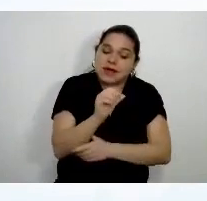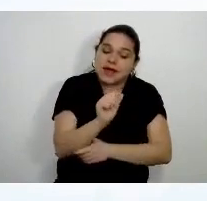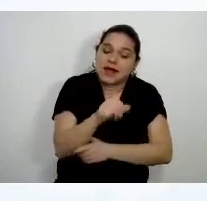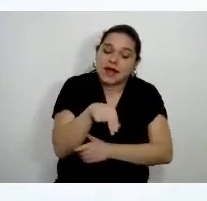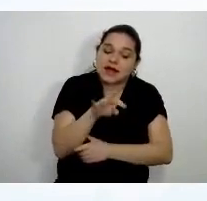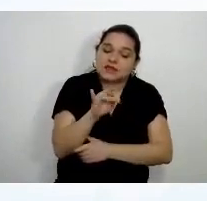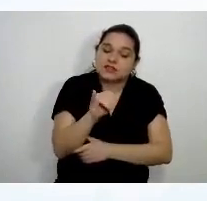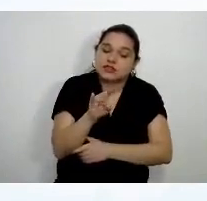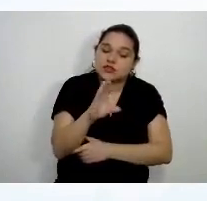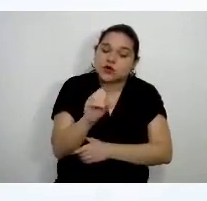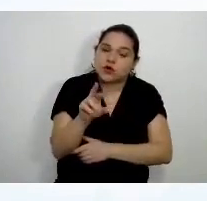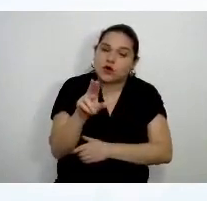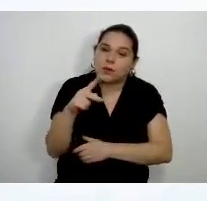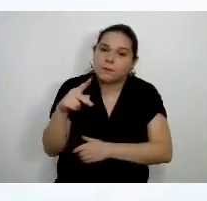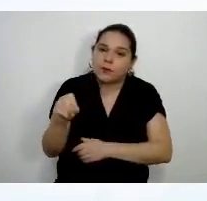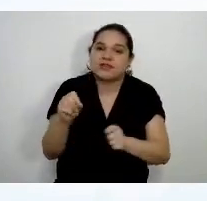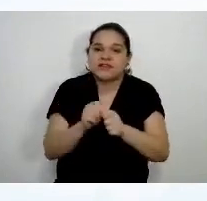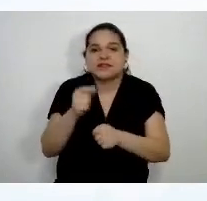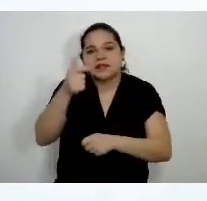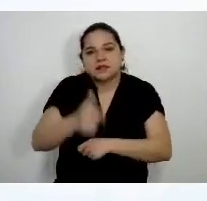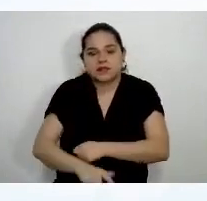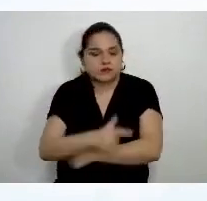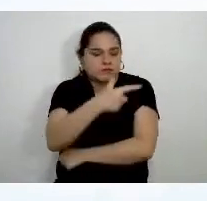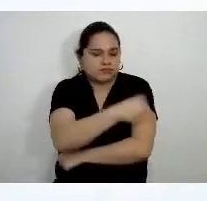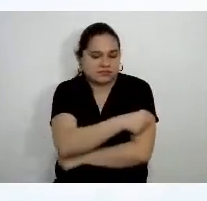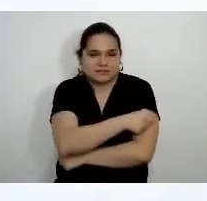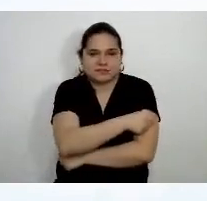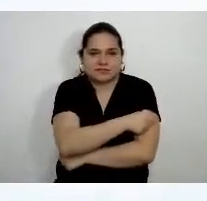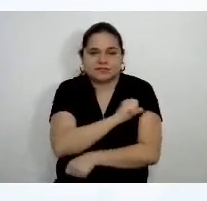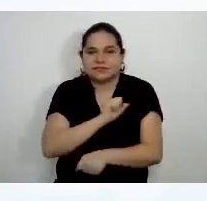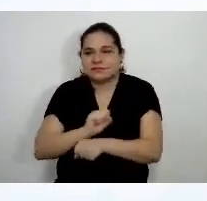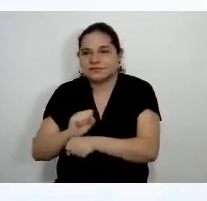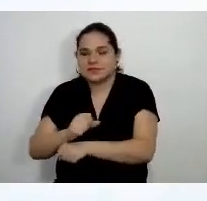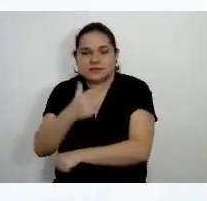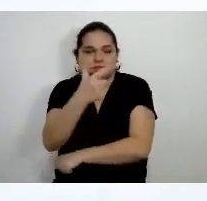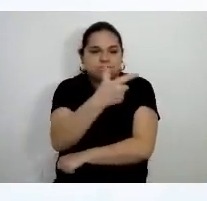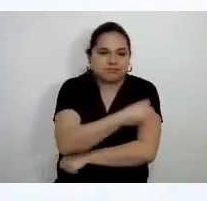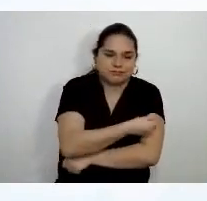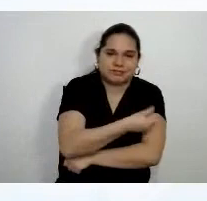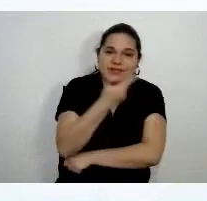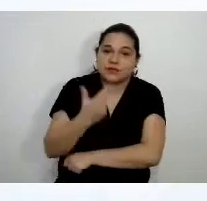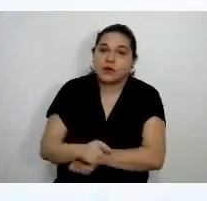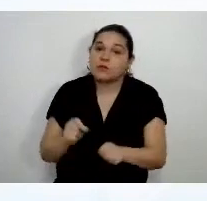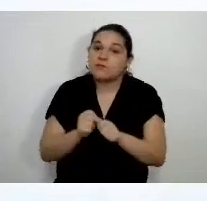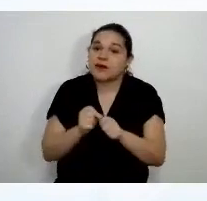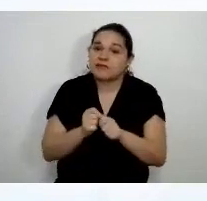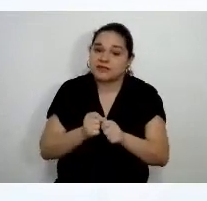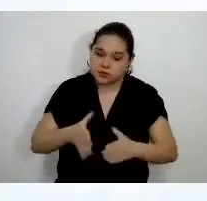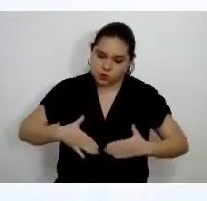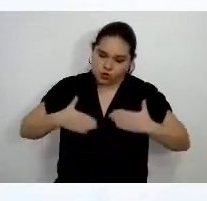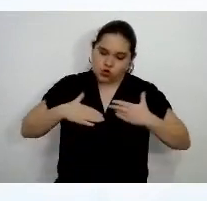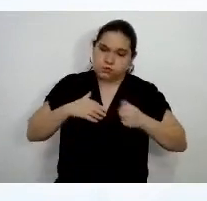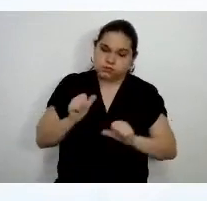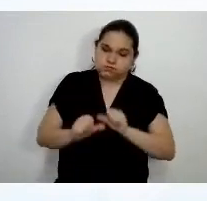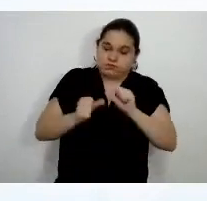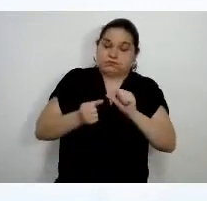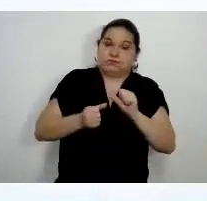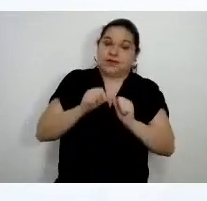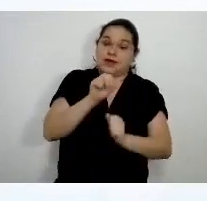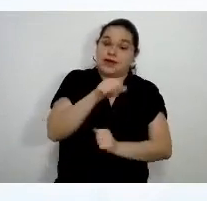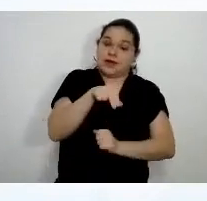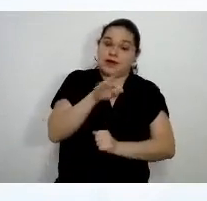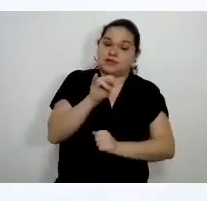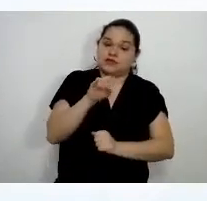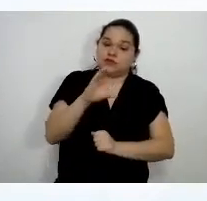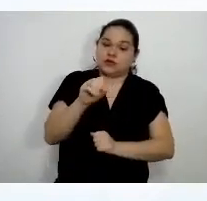doses seguidas para poder ativar os anticorpos. Aí surgiu a ideia dos vírus